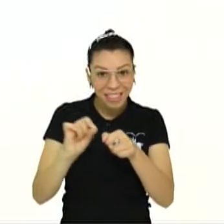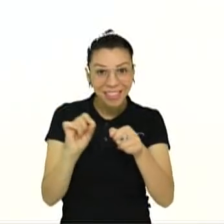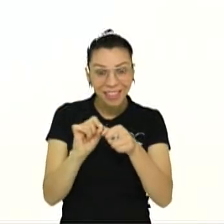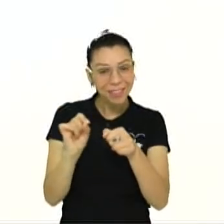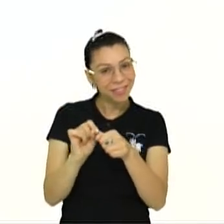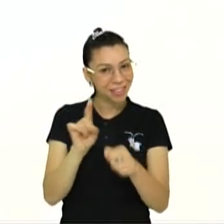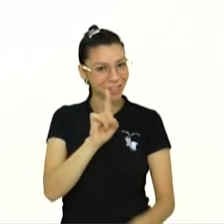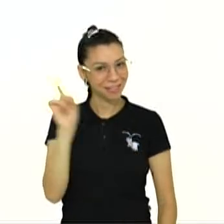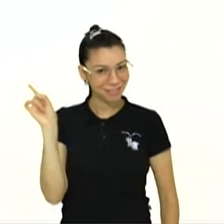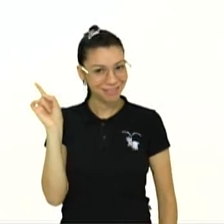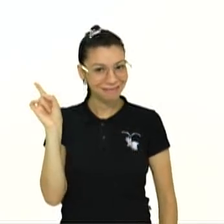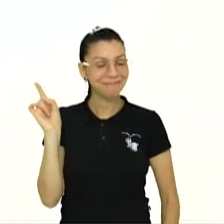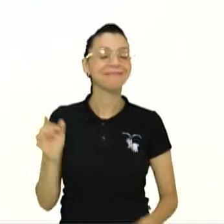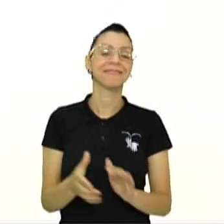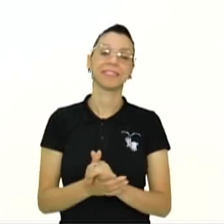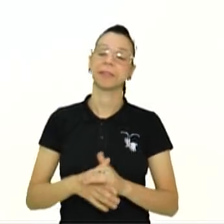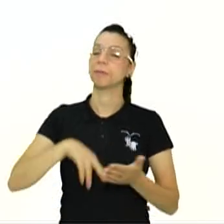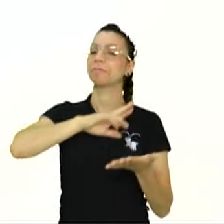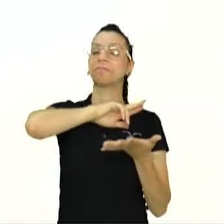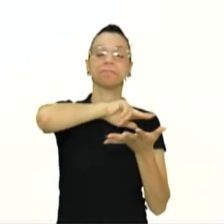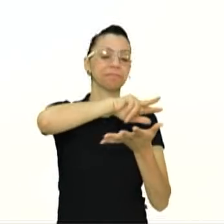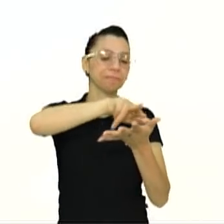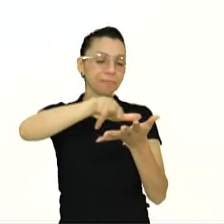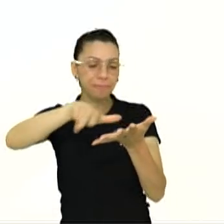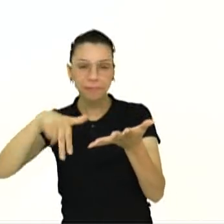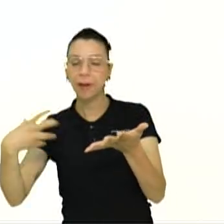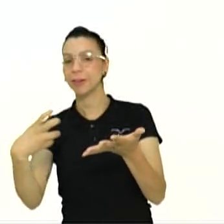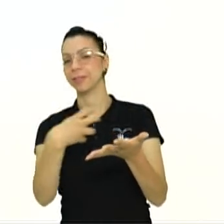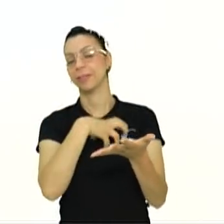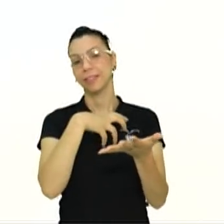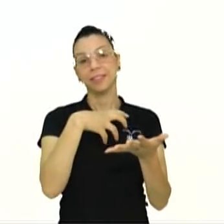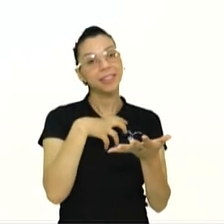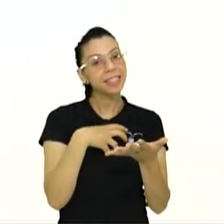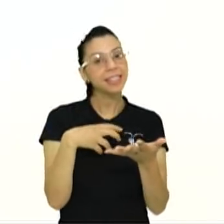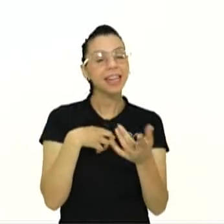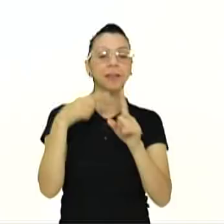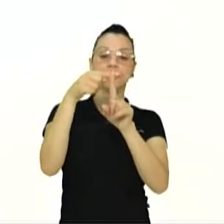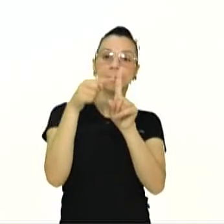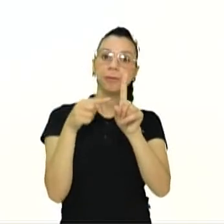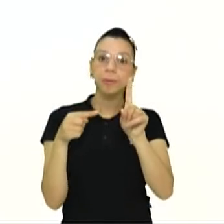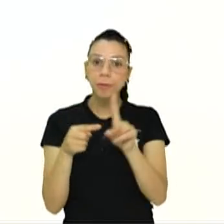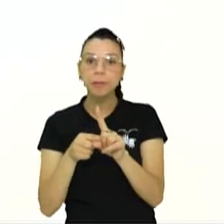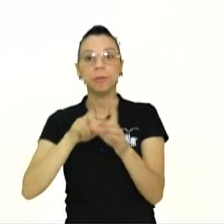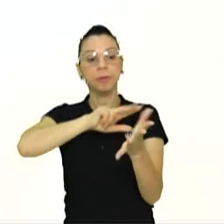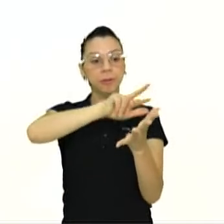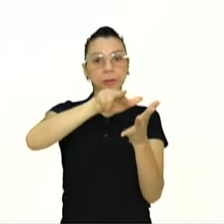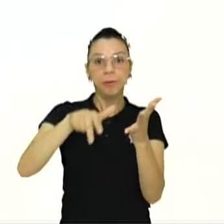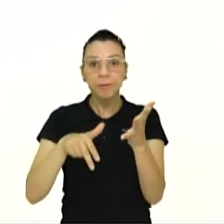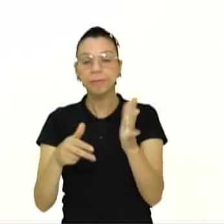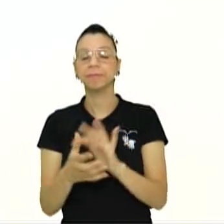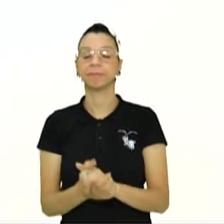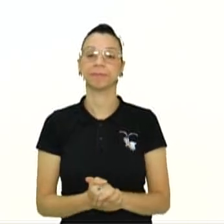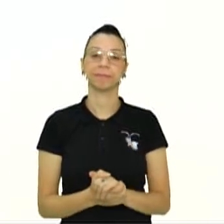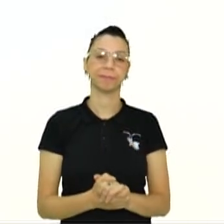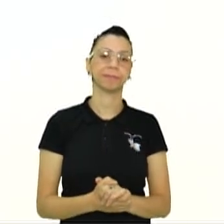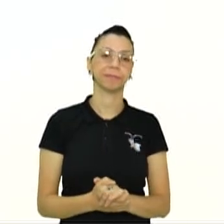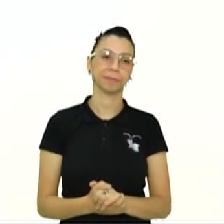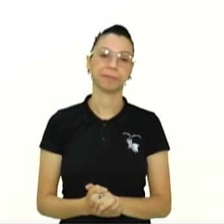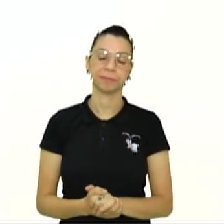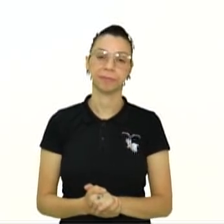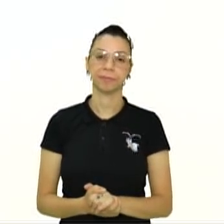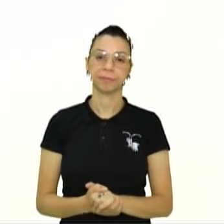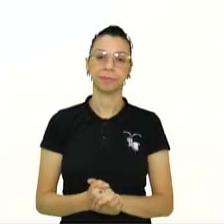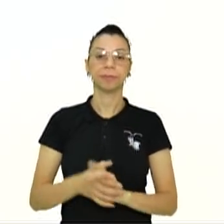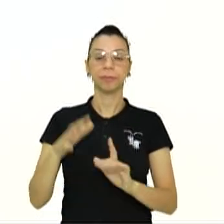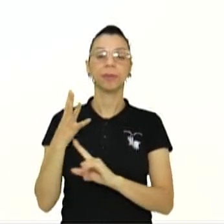origami? Tem várias formas, vários estilos de origami. O que nós vamos tratar aqui é